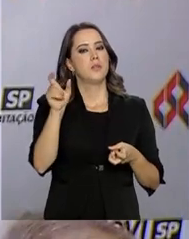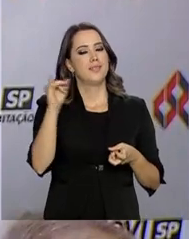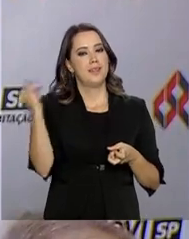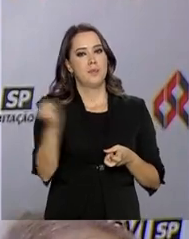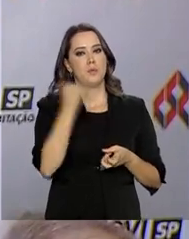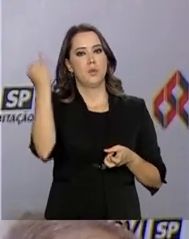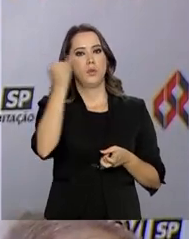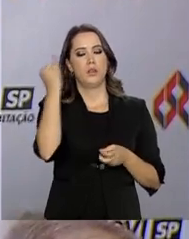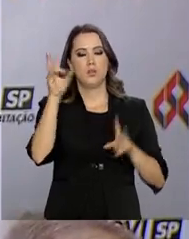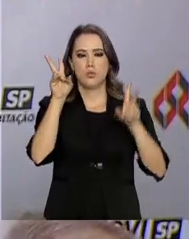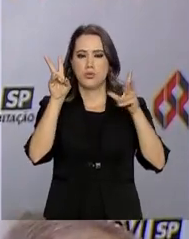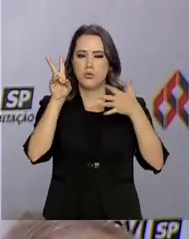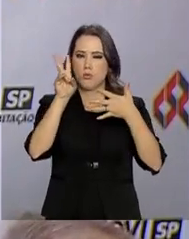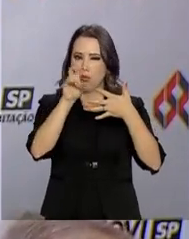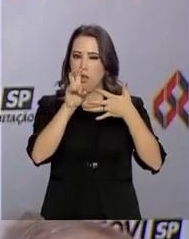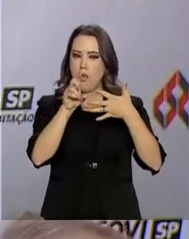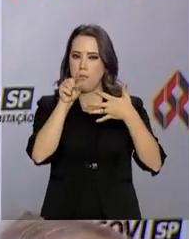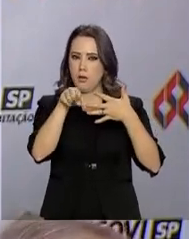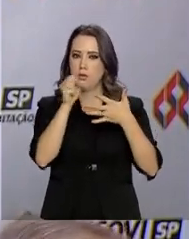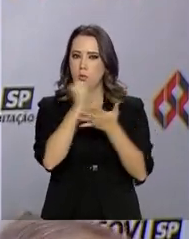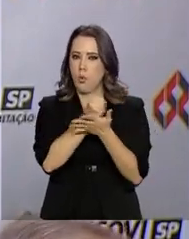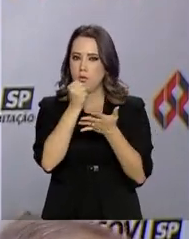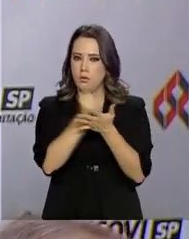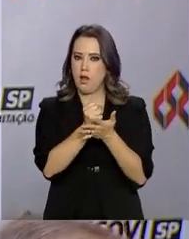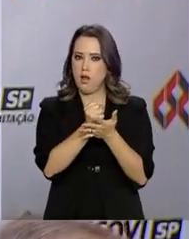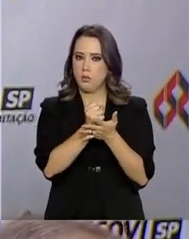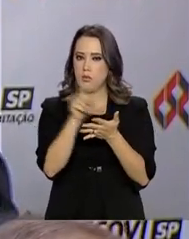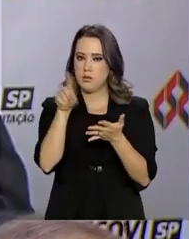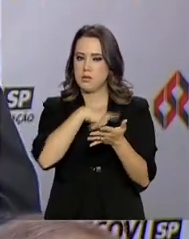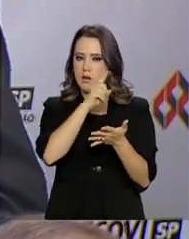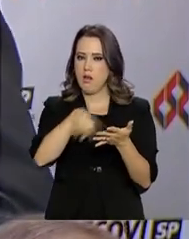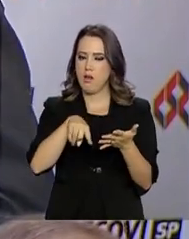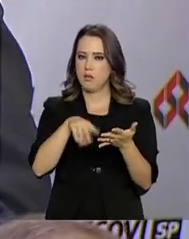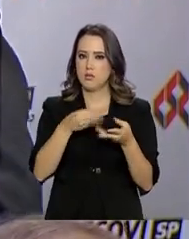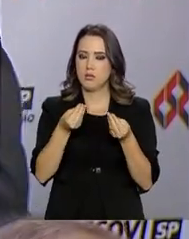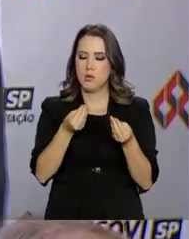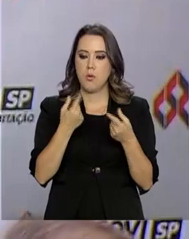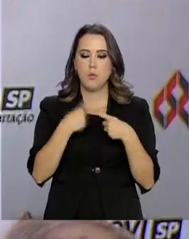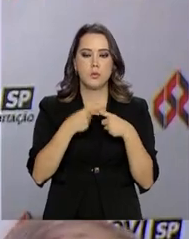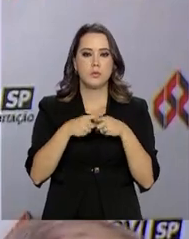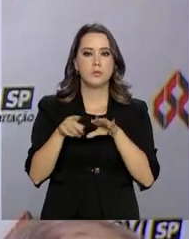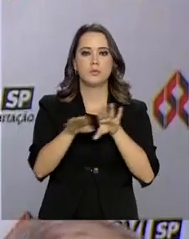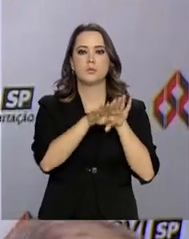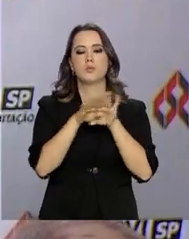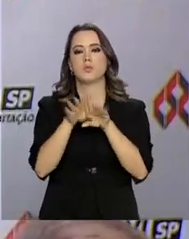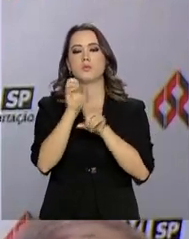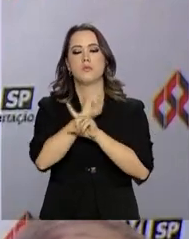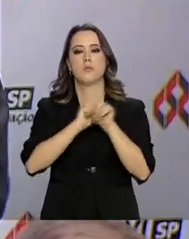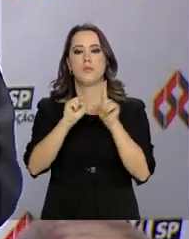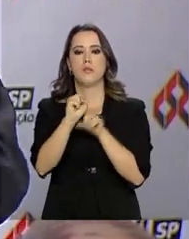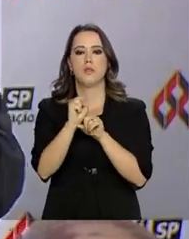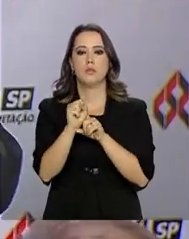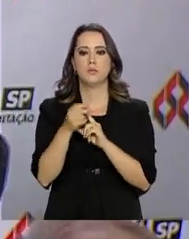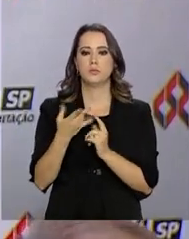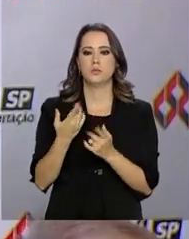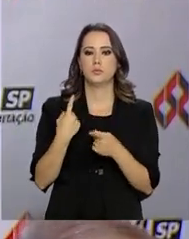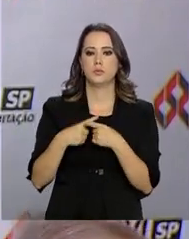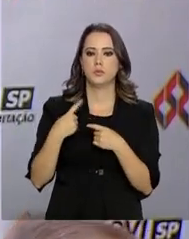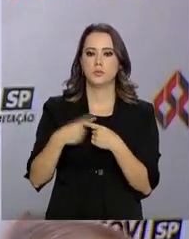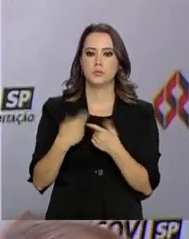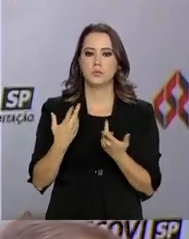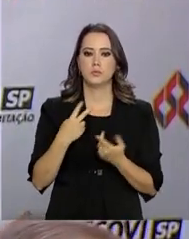ele traz consigo a idéia de uma certa estabilidade social porque disse muito bem o flávio não é em função